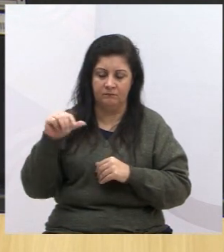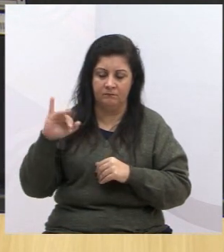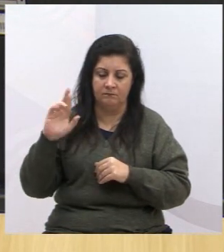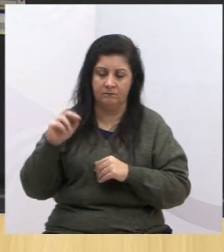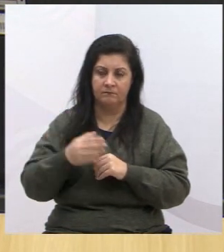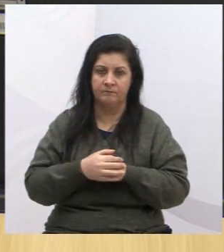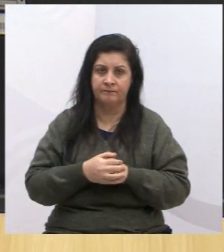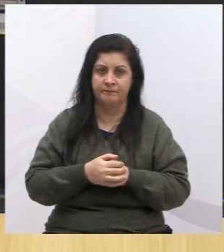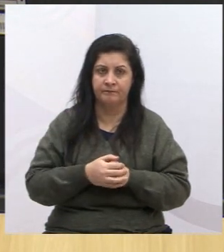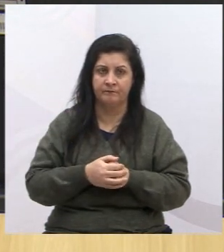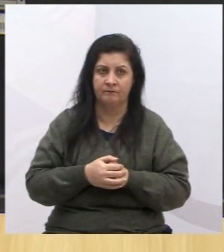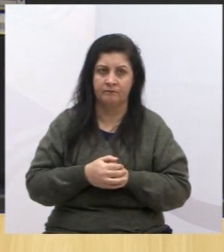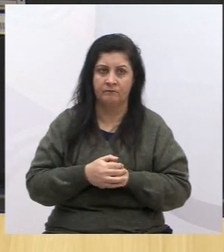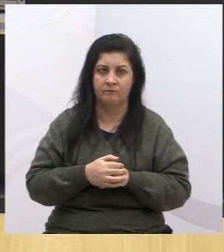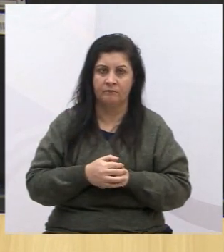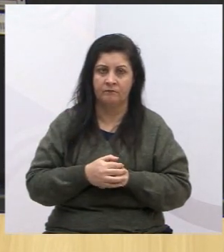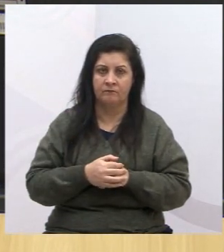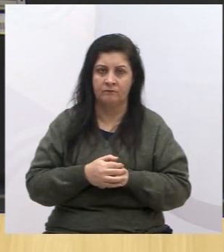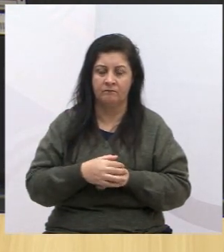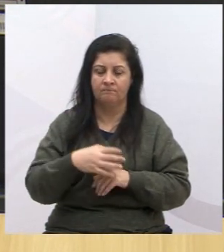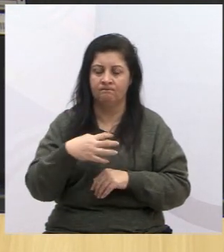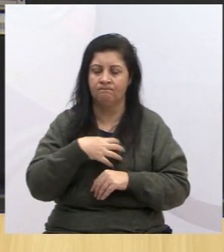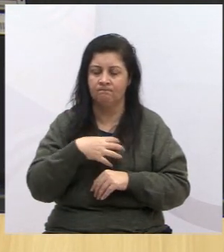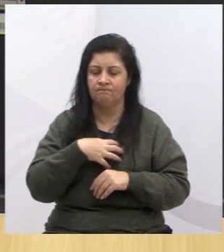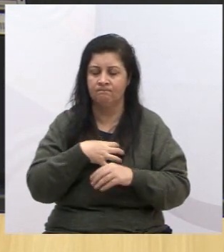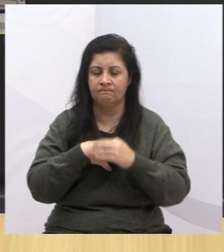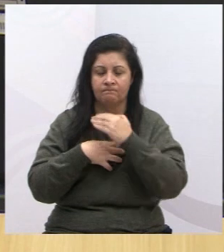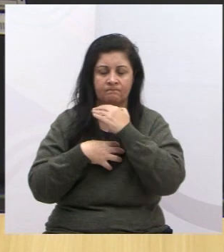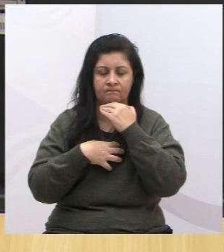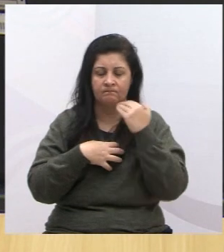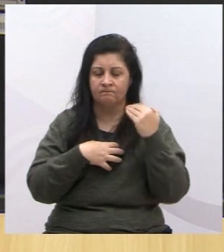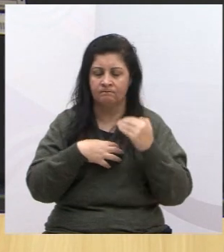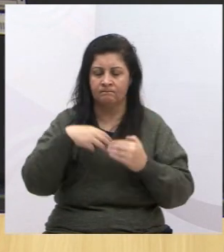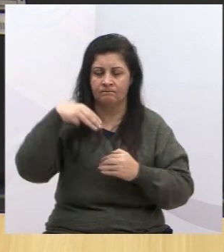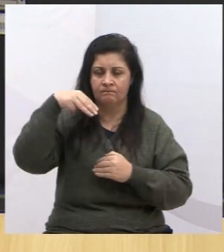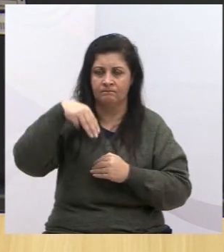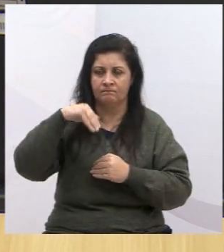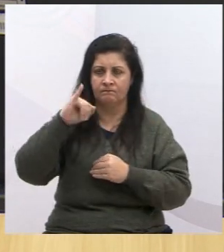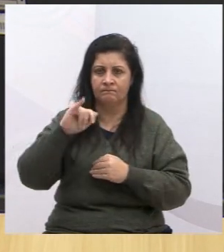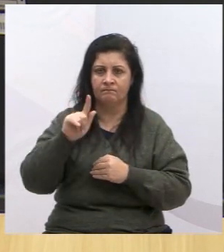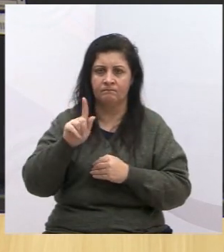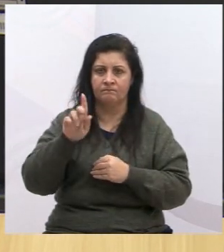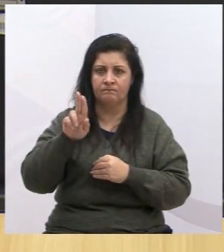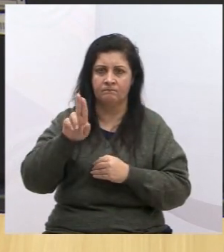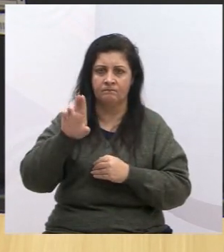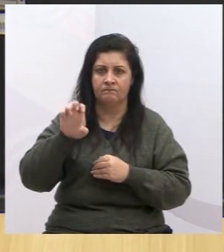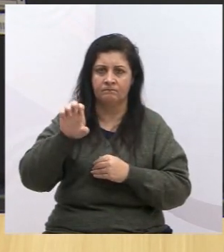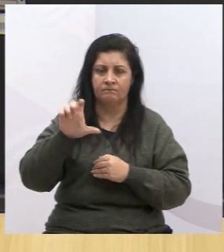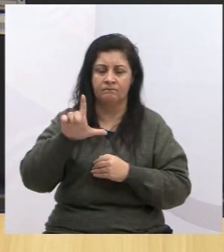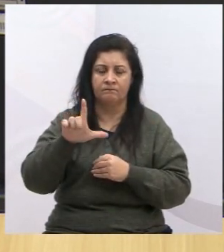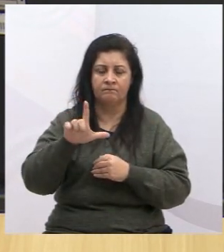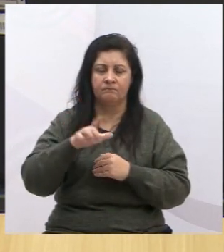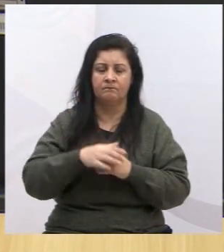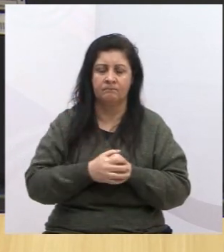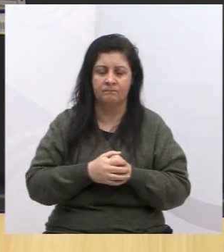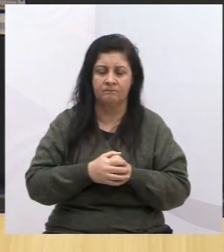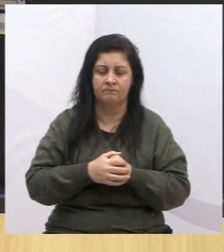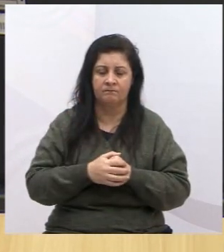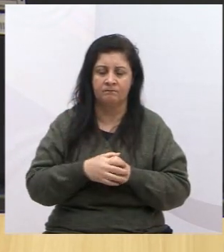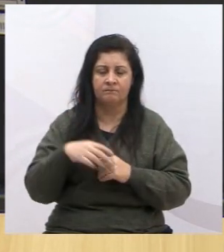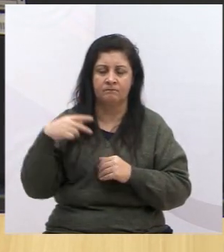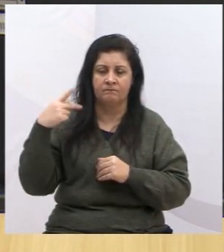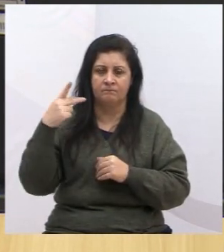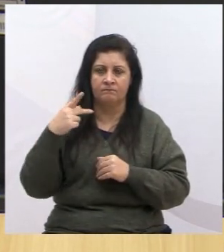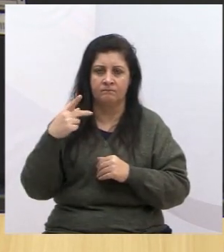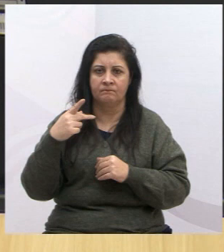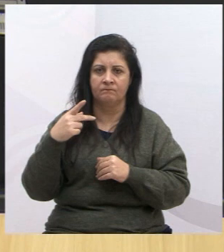Lua. Voto de pesar pelo falecimento de Miguel Cerrillo. Voto formulado pelo vereador Valmir